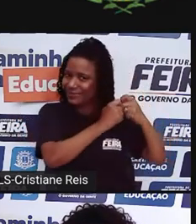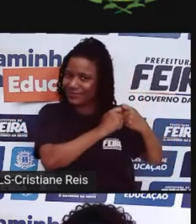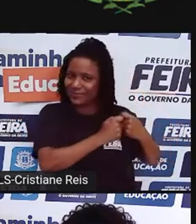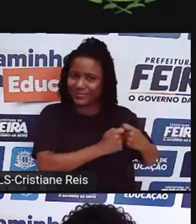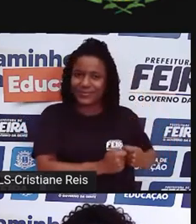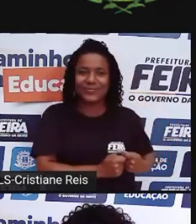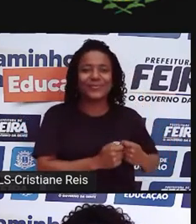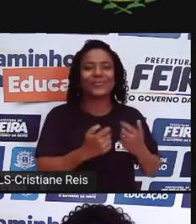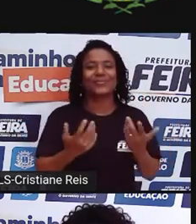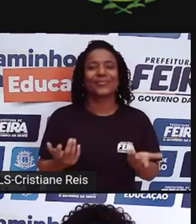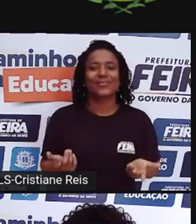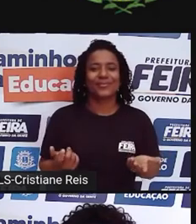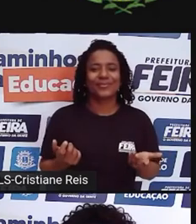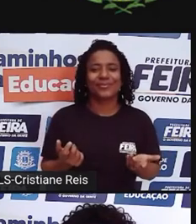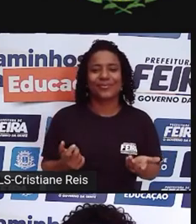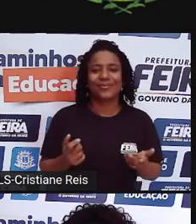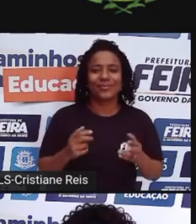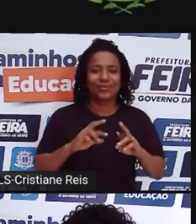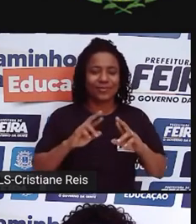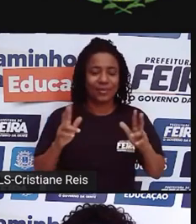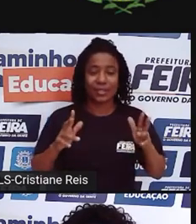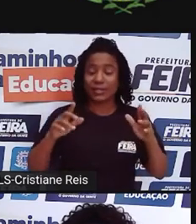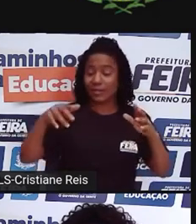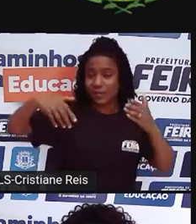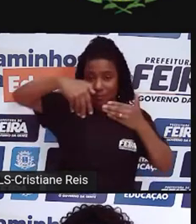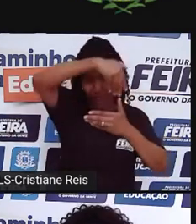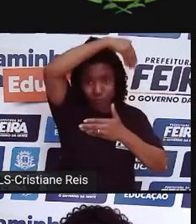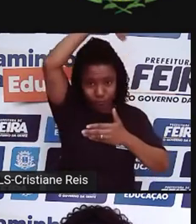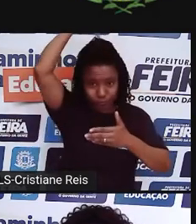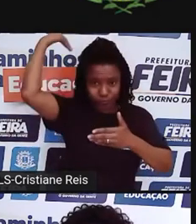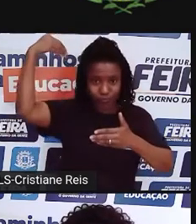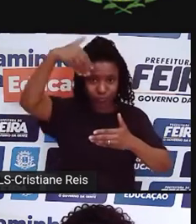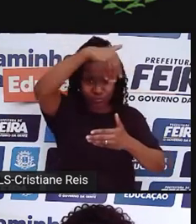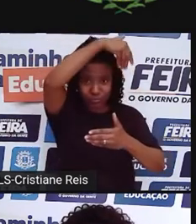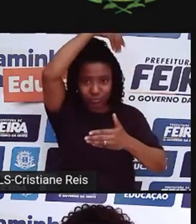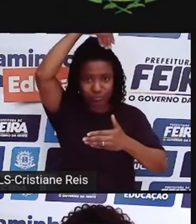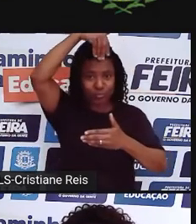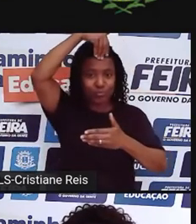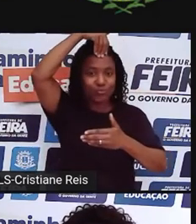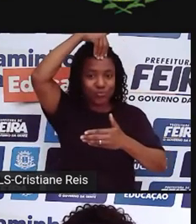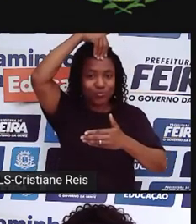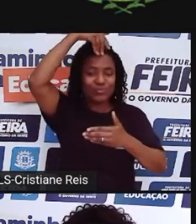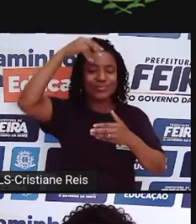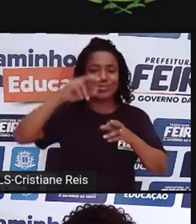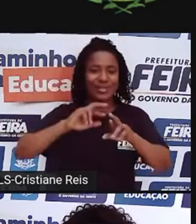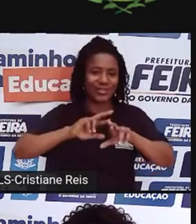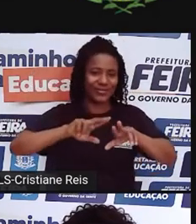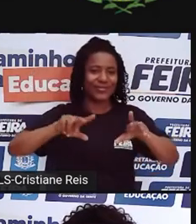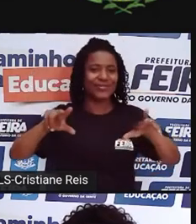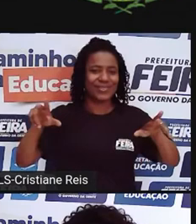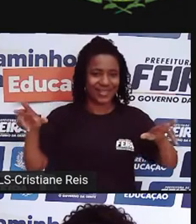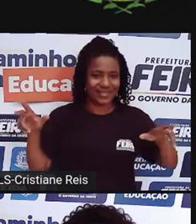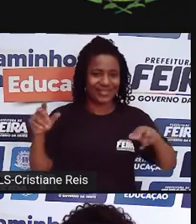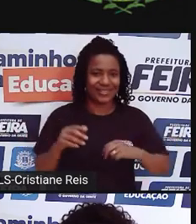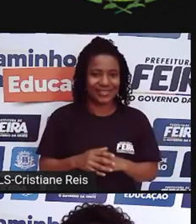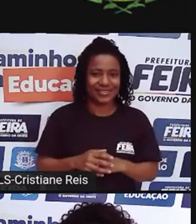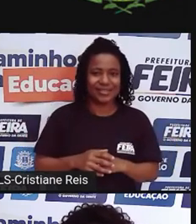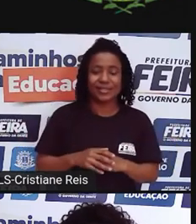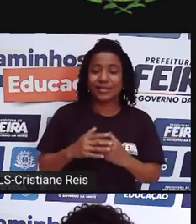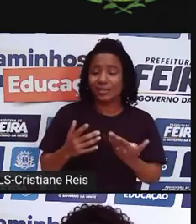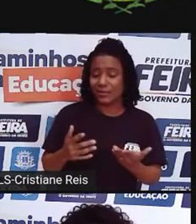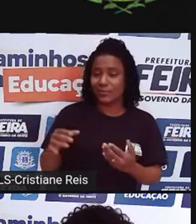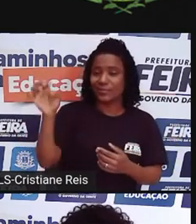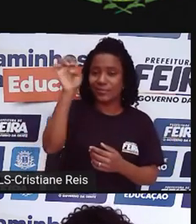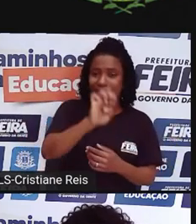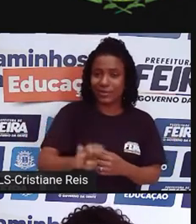mais moderna, o próprio turbante, né? Que não tem a origem europeia, que é o padrão